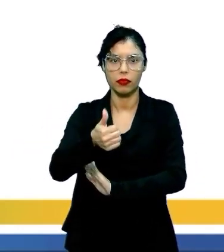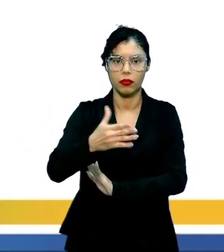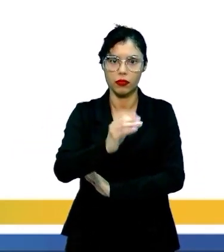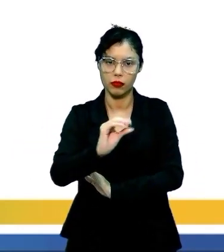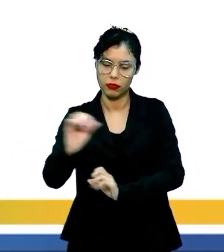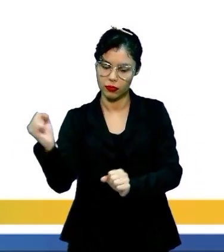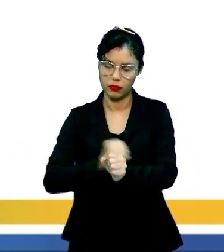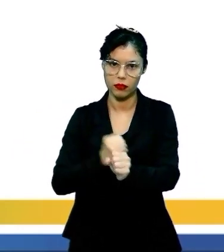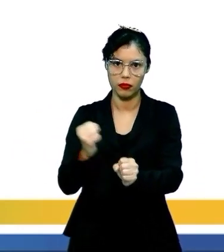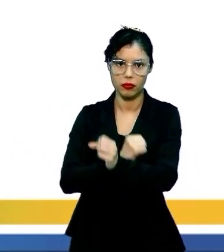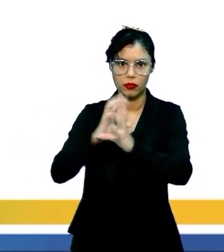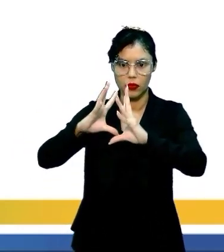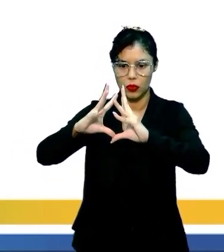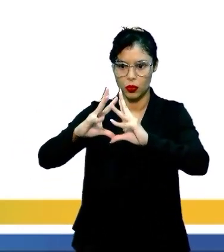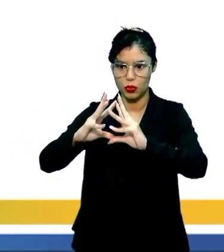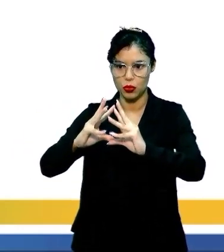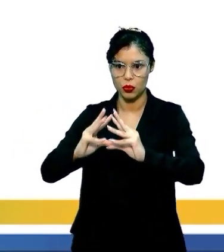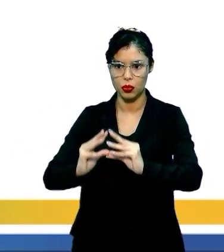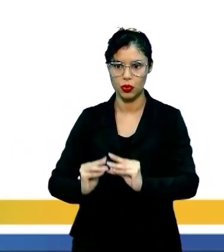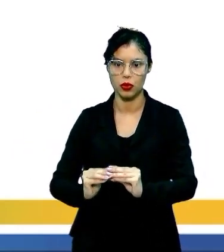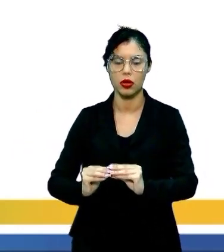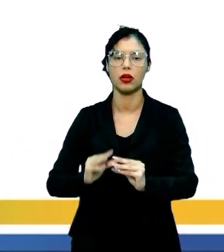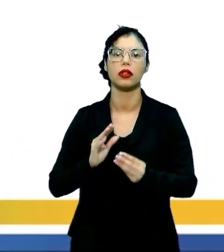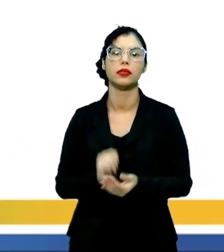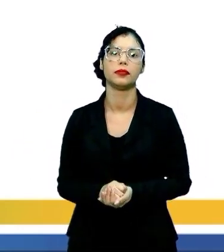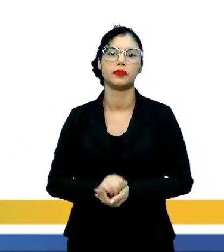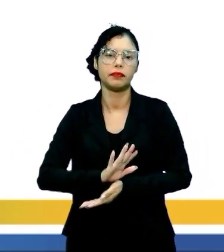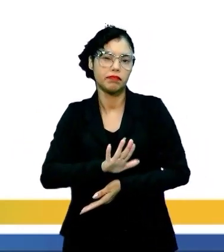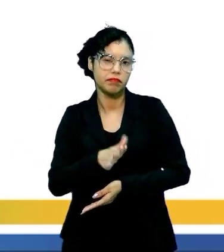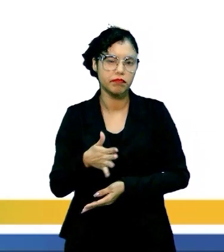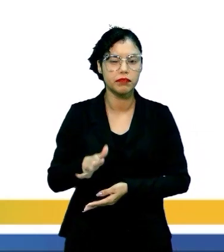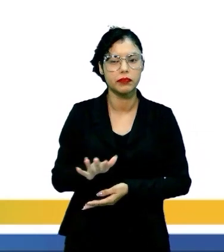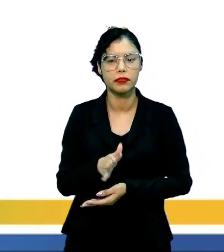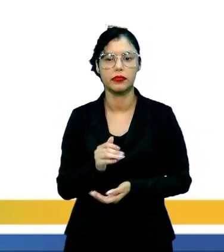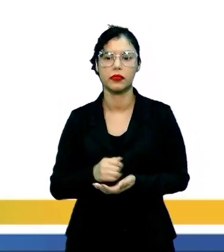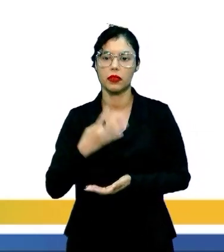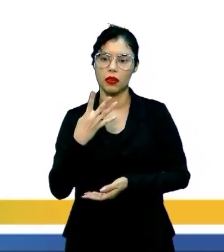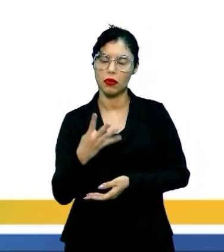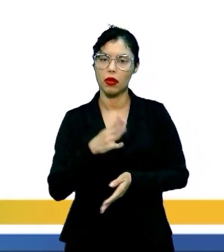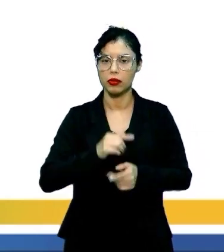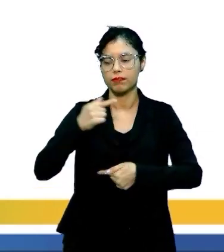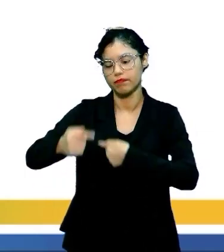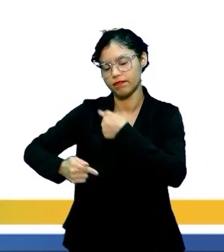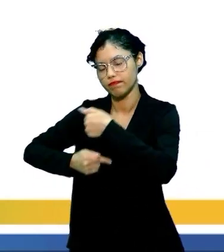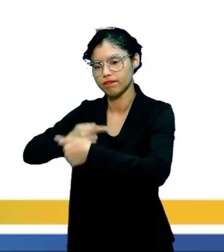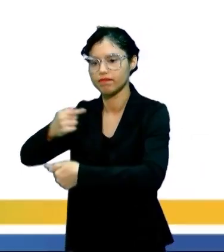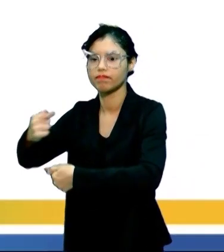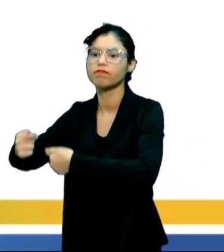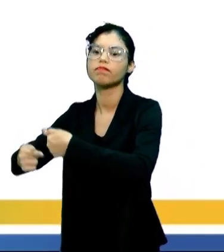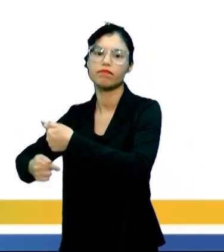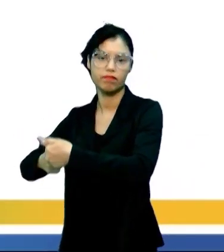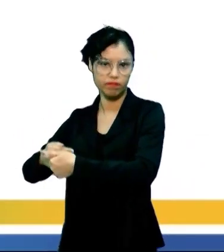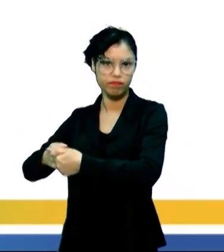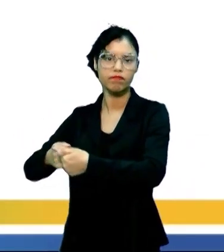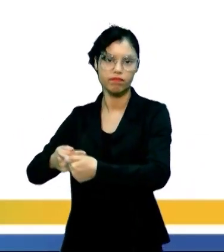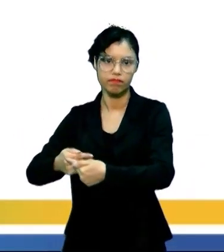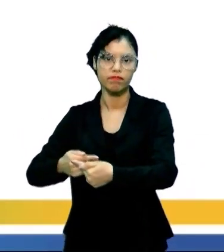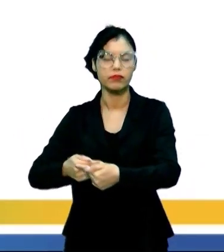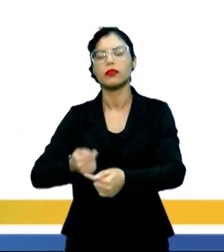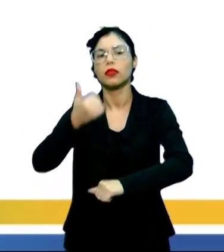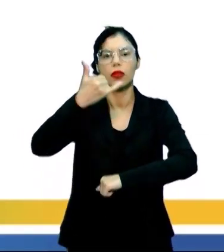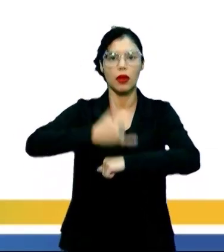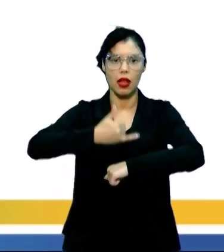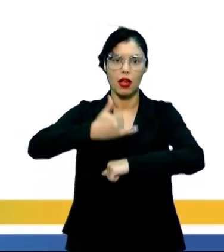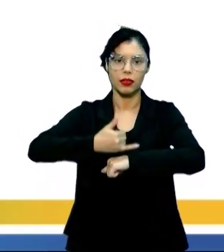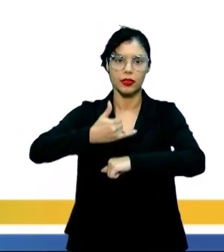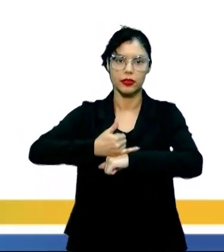ser decomposto. Quer dizer, vão passar aí 3, 4 gerações e aquele metal ainda